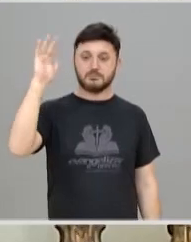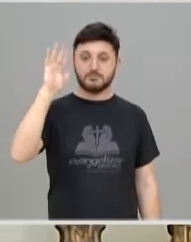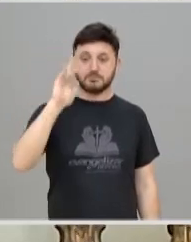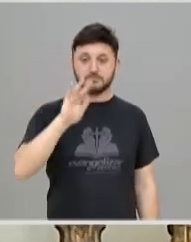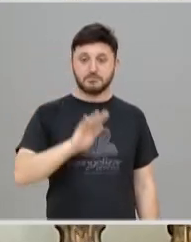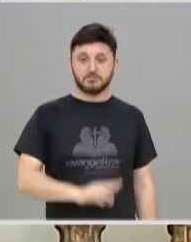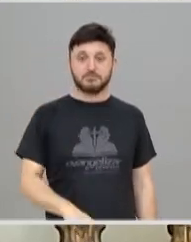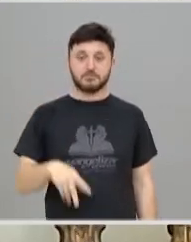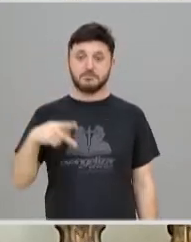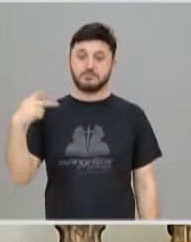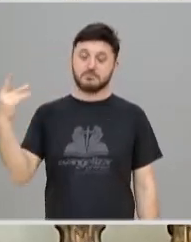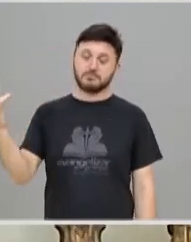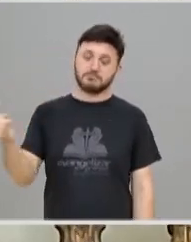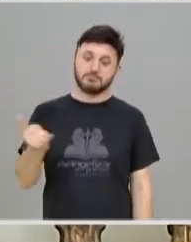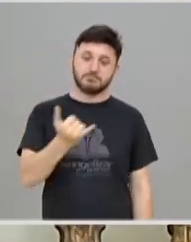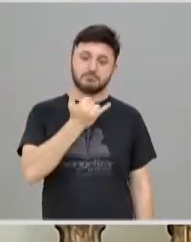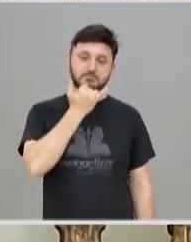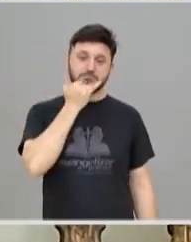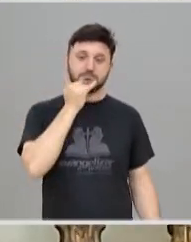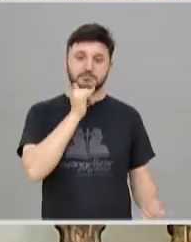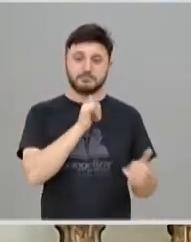do perdão, ó